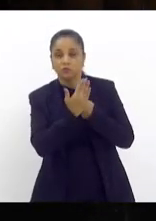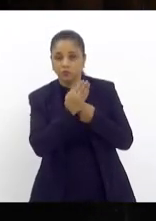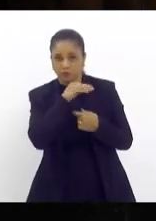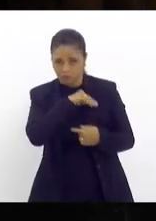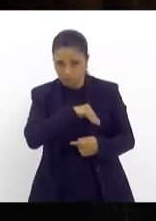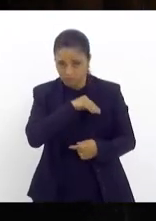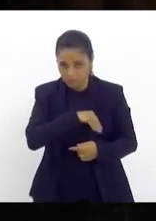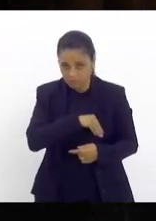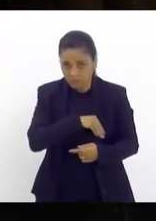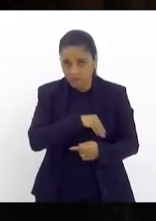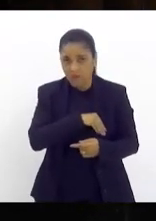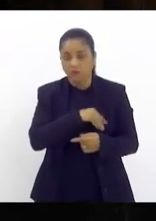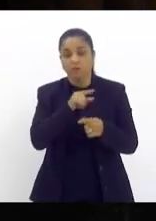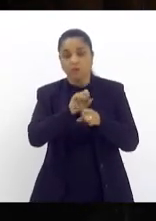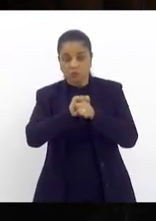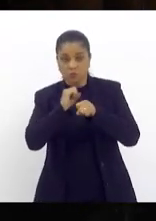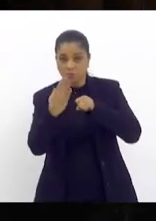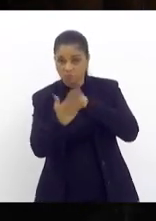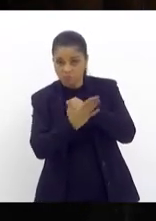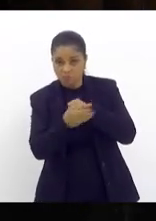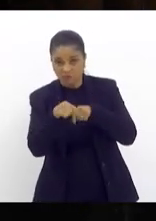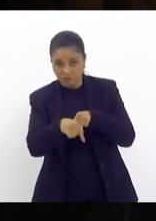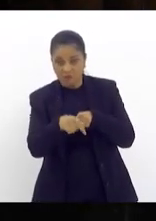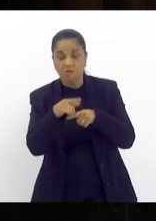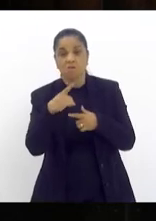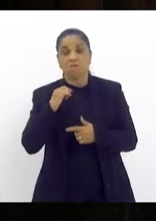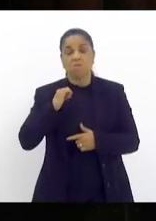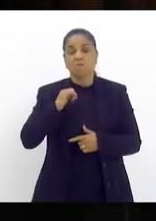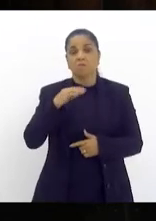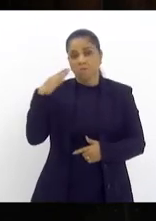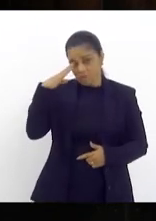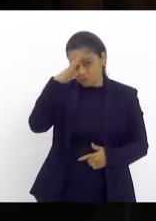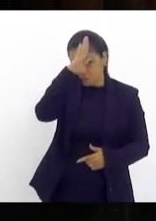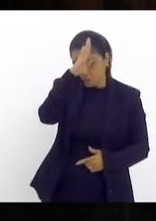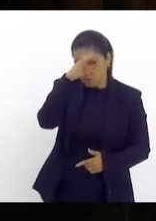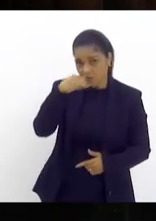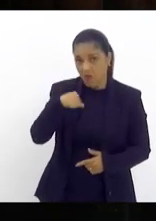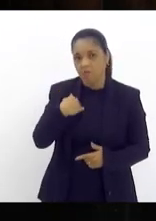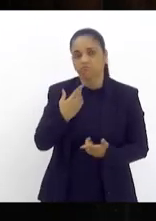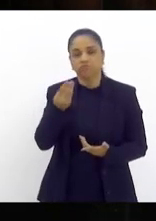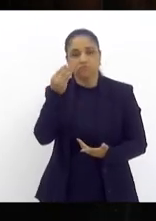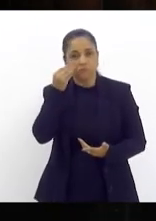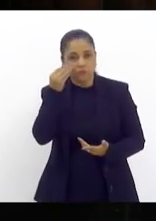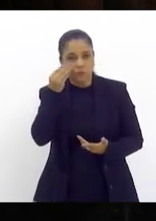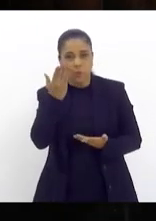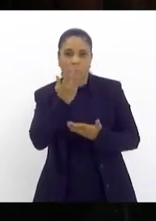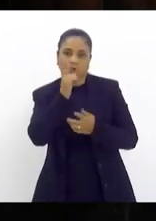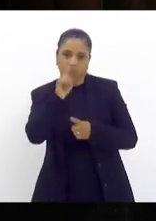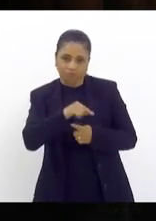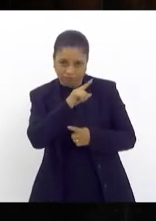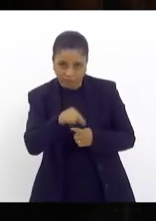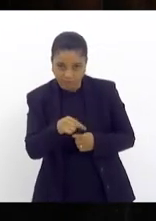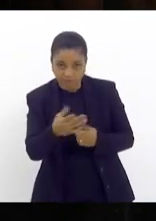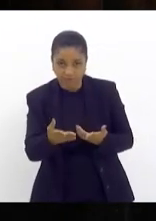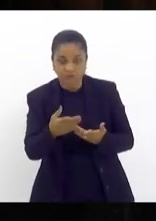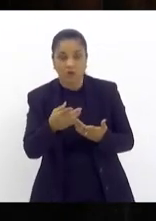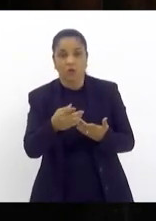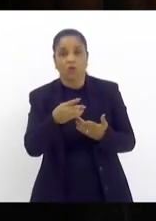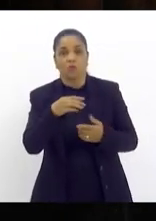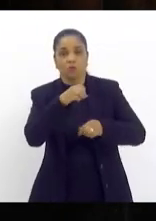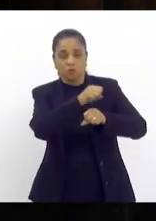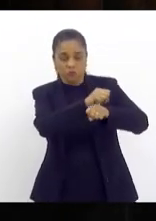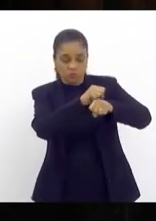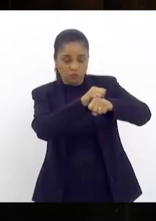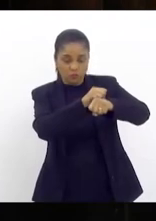governo do Bolsonaro que até com Bolsa Família tentou acabar. Então, o Super RJ ele pode ser um acréscimo a essas